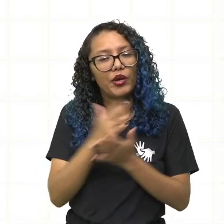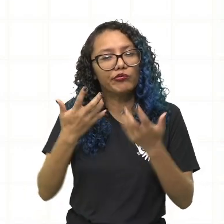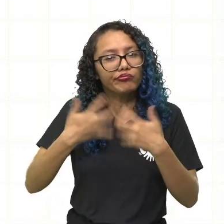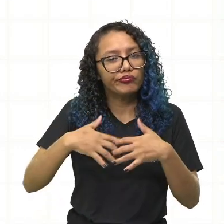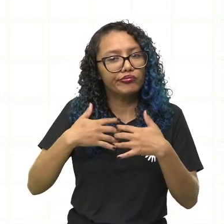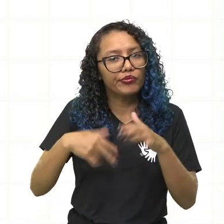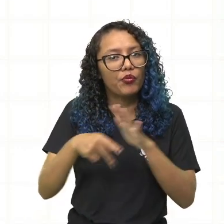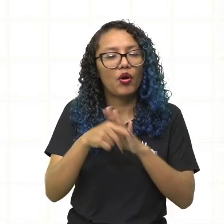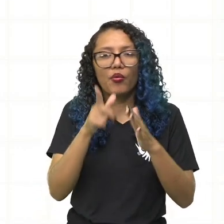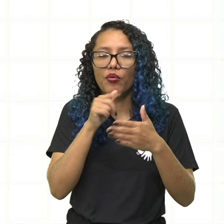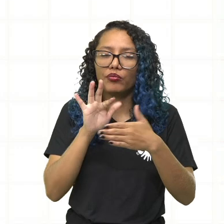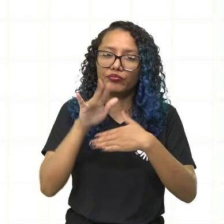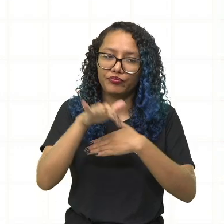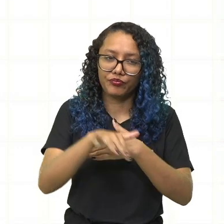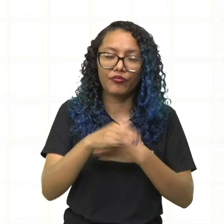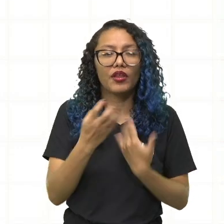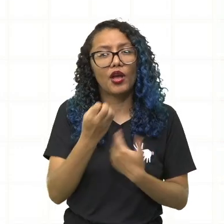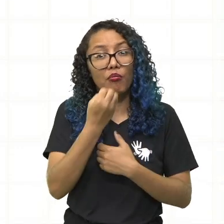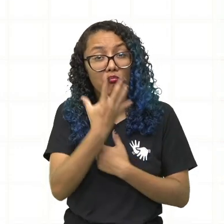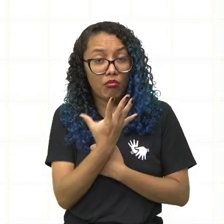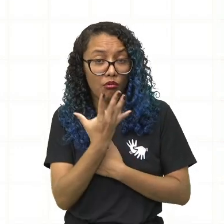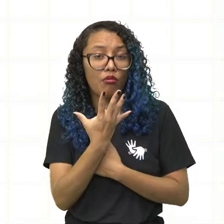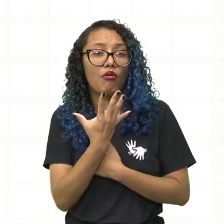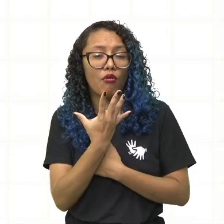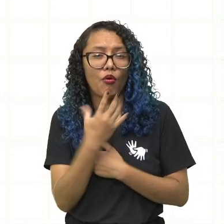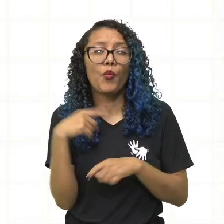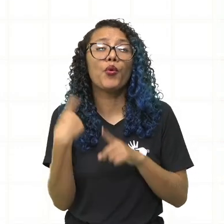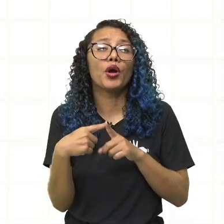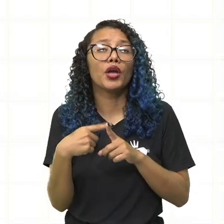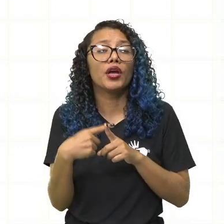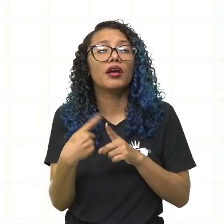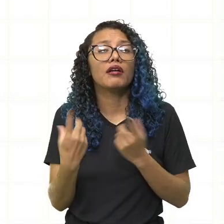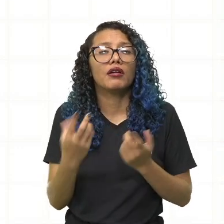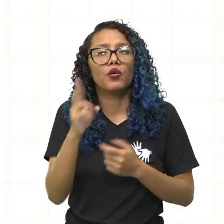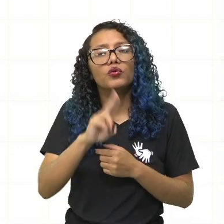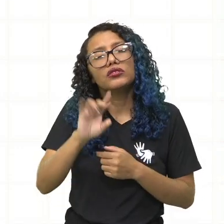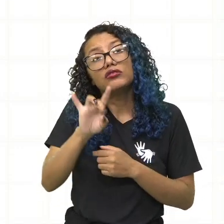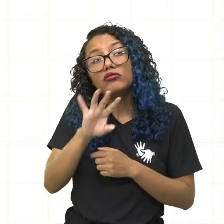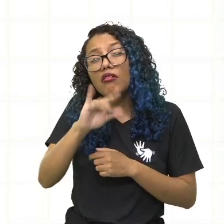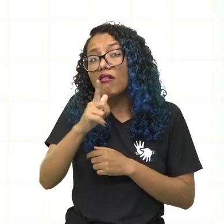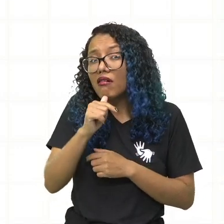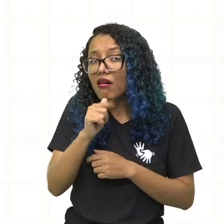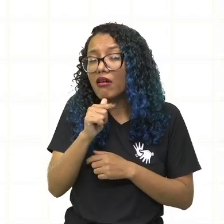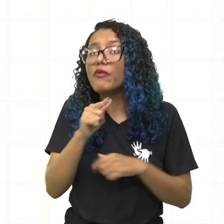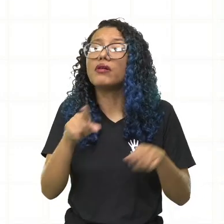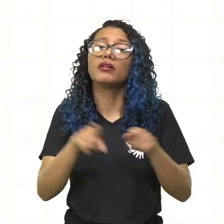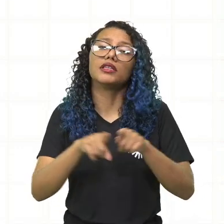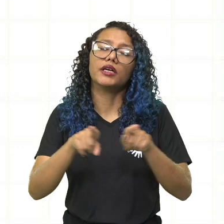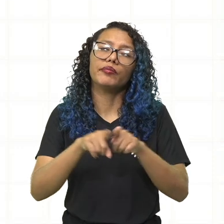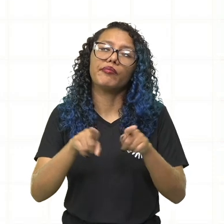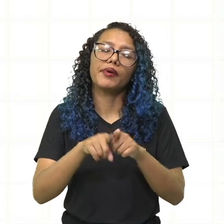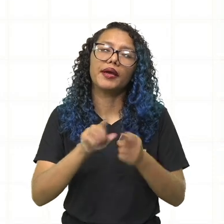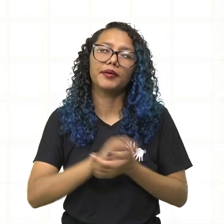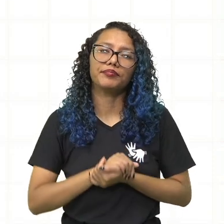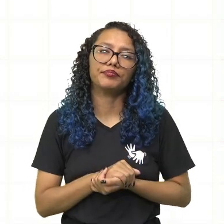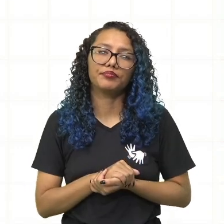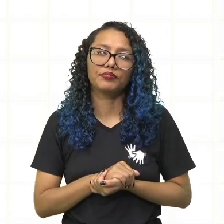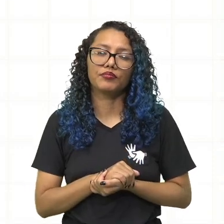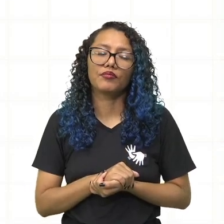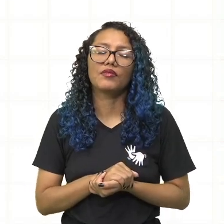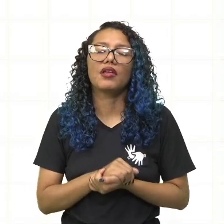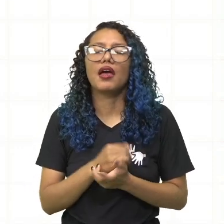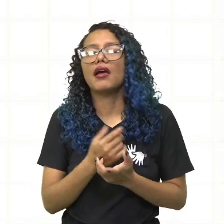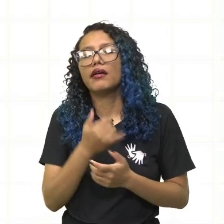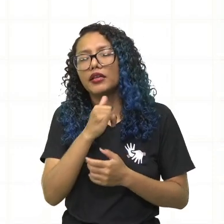uma vantagem, né, o fato de usar simplesmente a água. É utilizado também para a questão, né, de armazenamento de